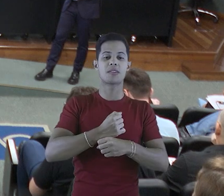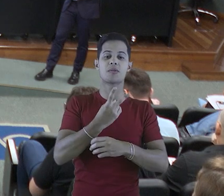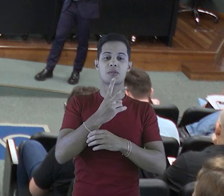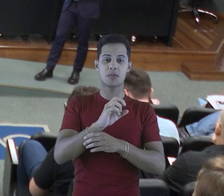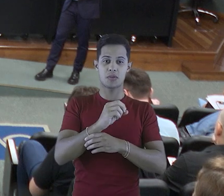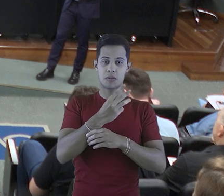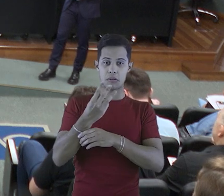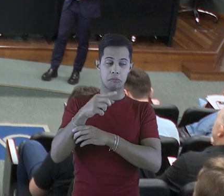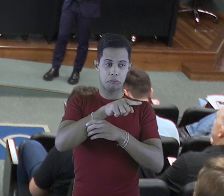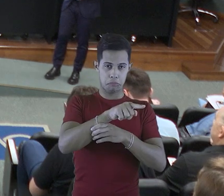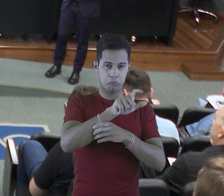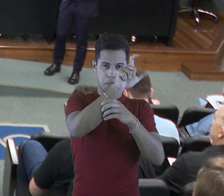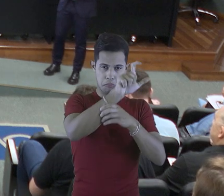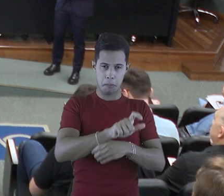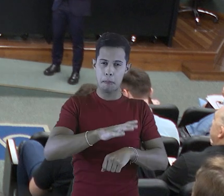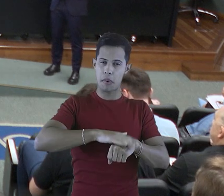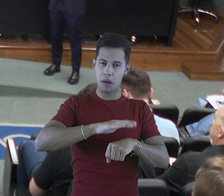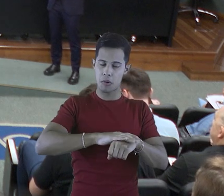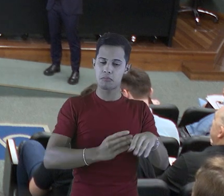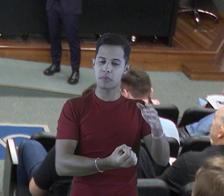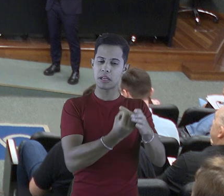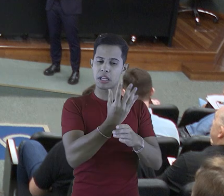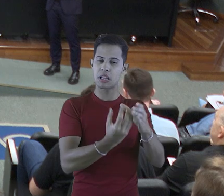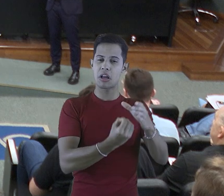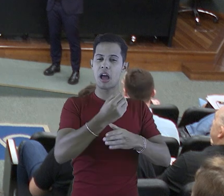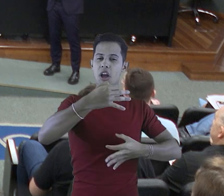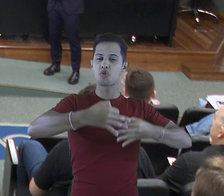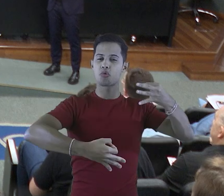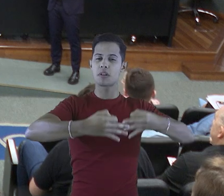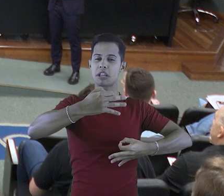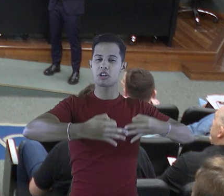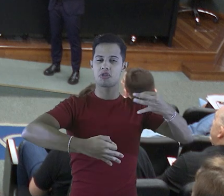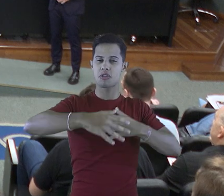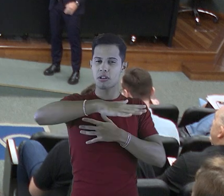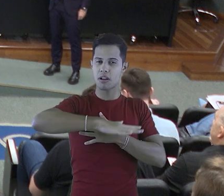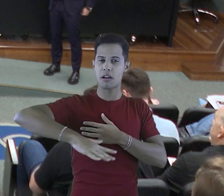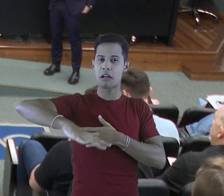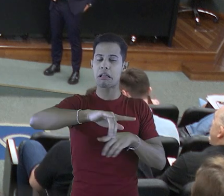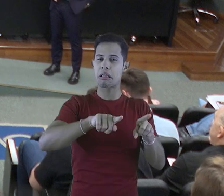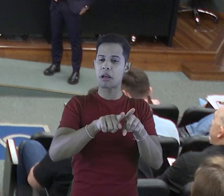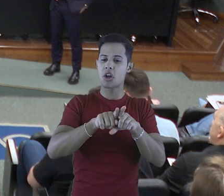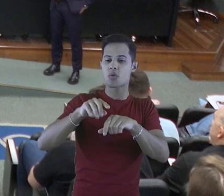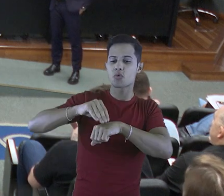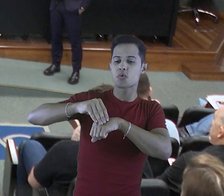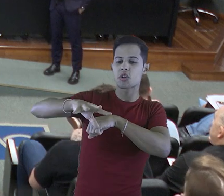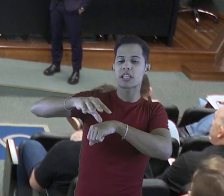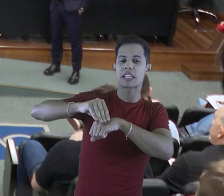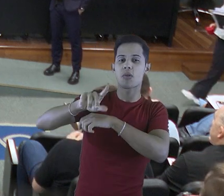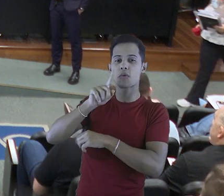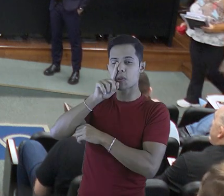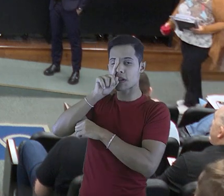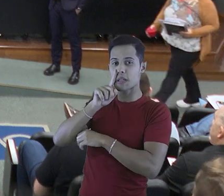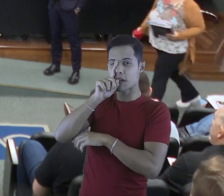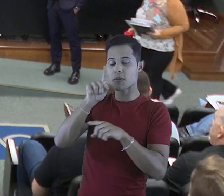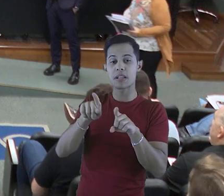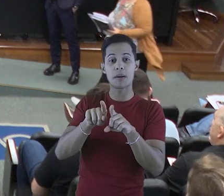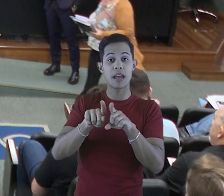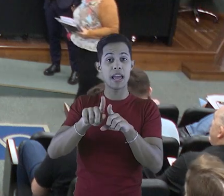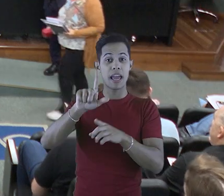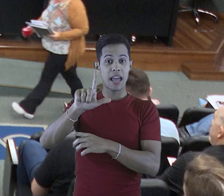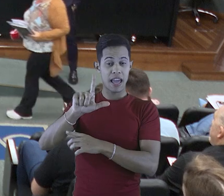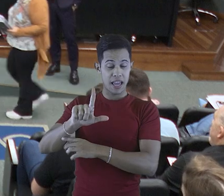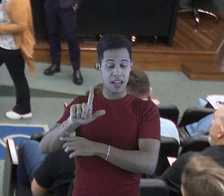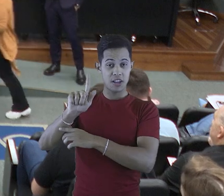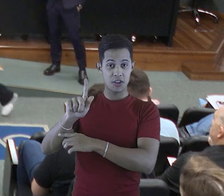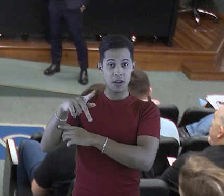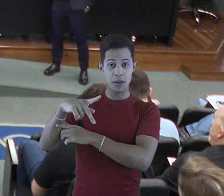Autor de várias obras jurídicas nas áreas de controles internos, Compliance, Gestão de Riscos e LGPD. Advogado,